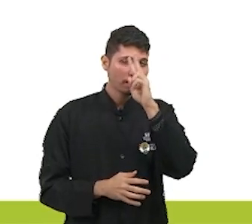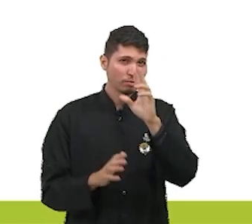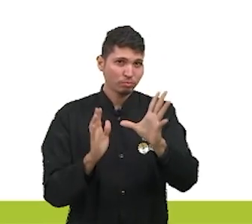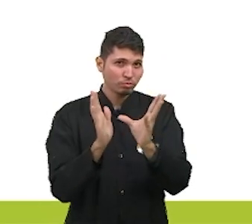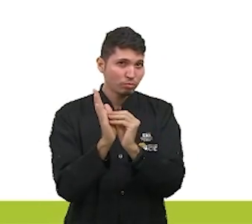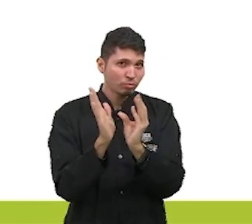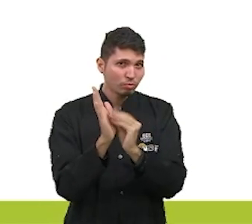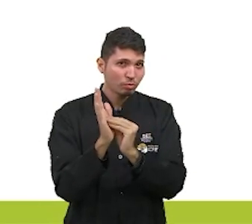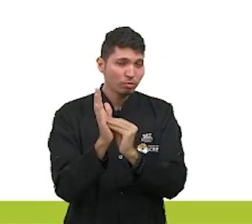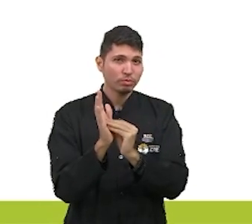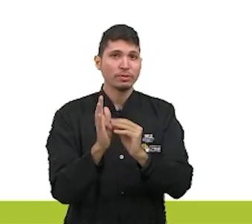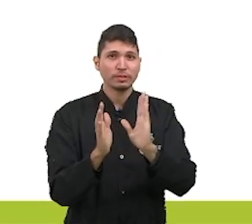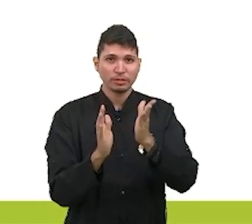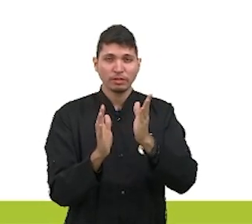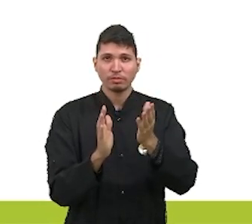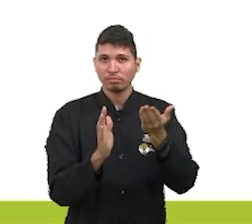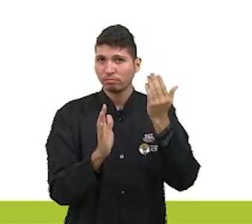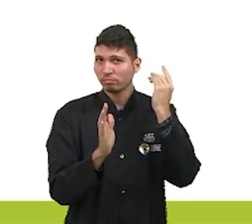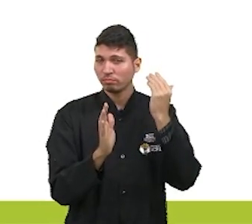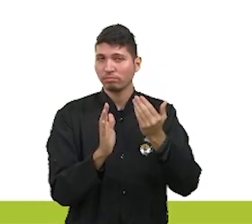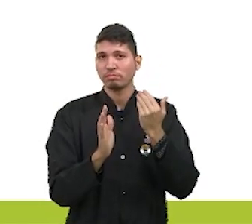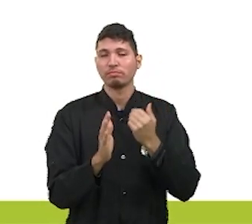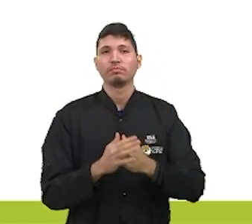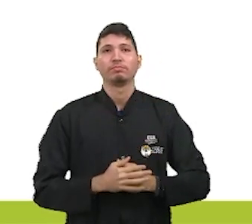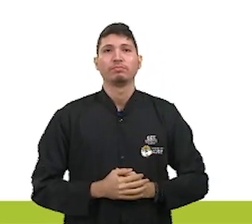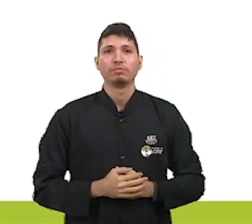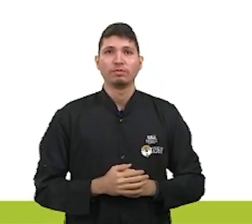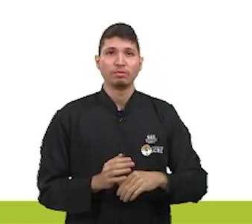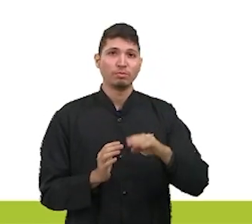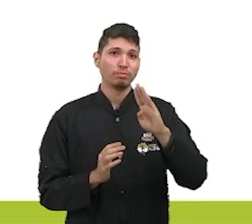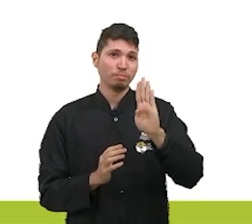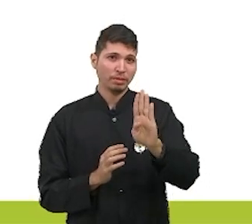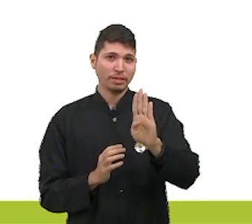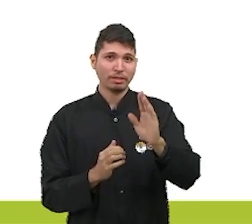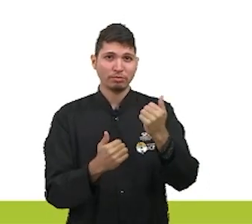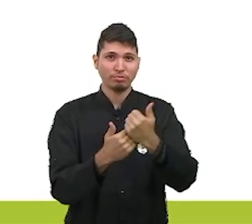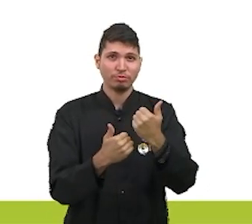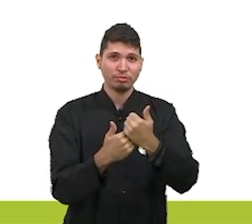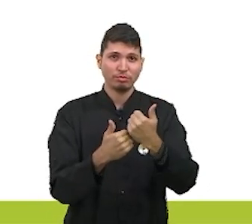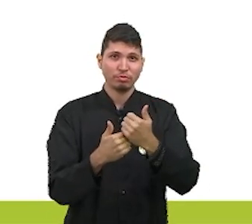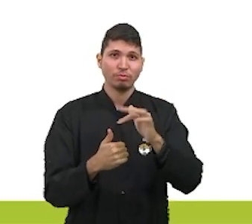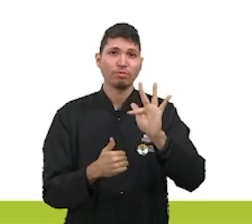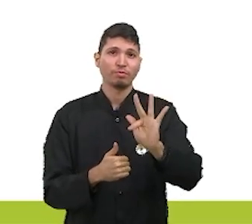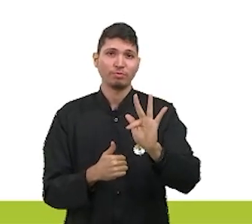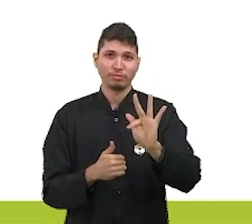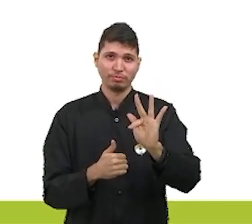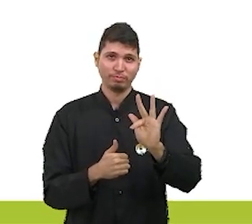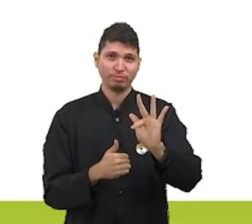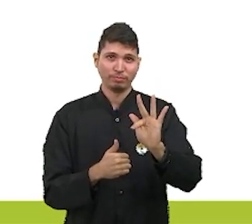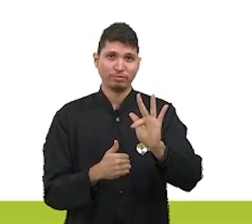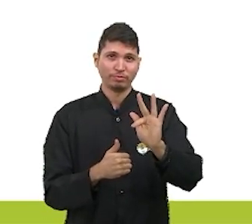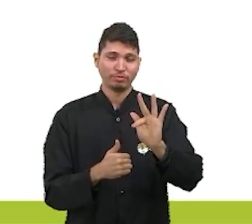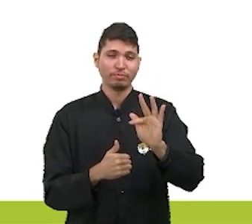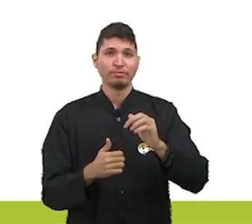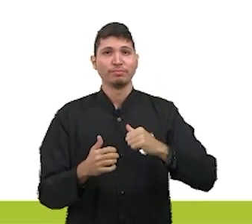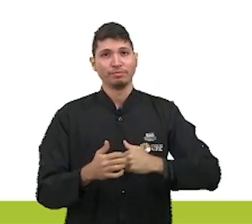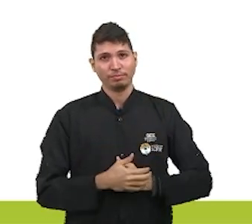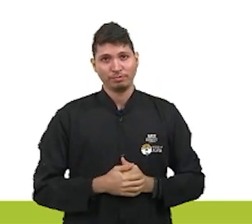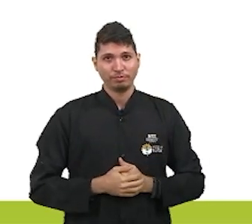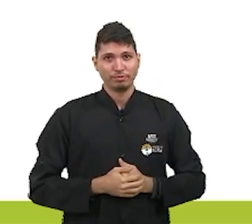passei para vocês, o B está justamente no lugar do flúor, que é o elemento mais eletronegativo.